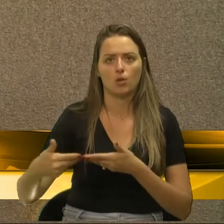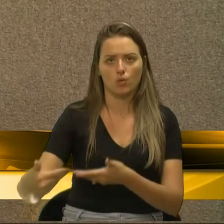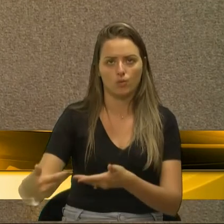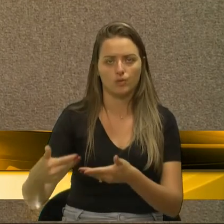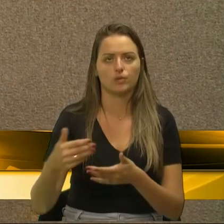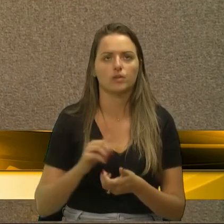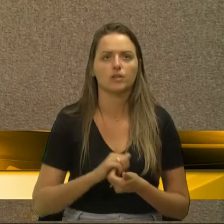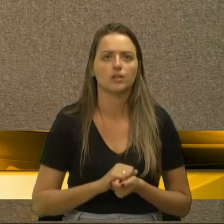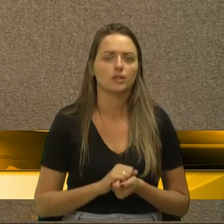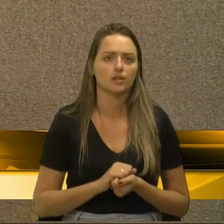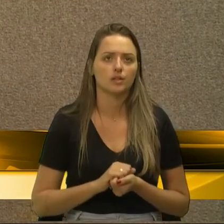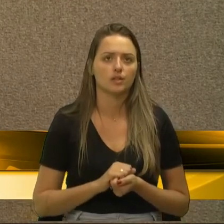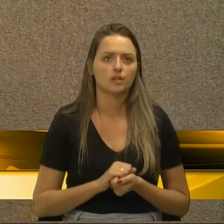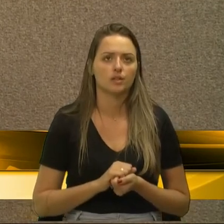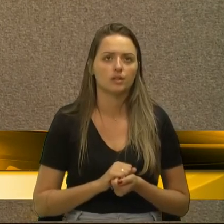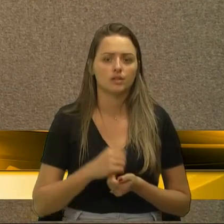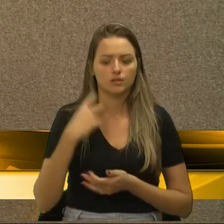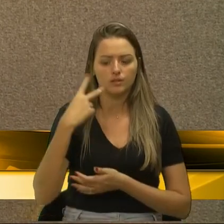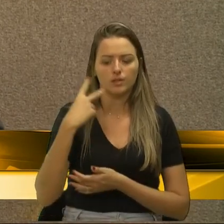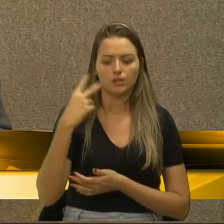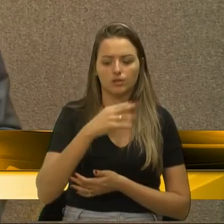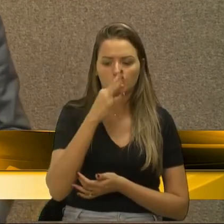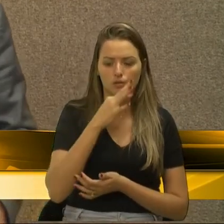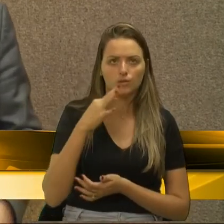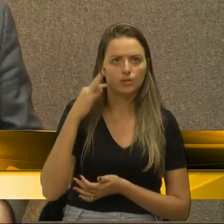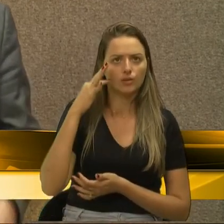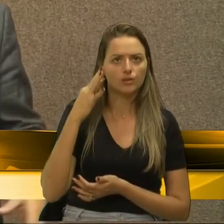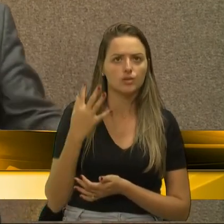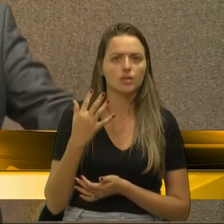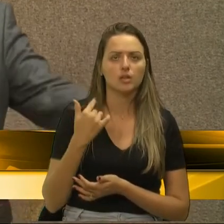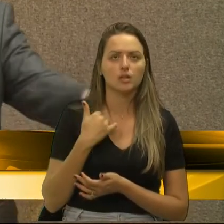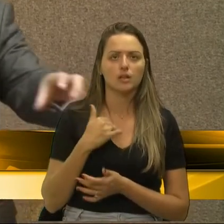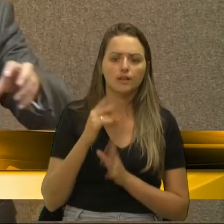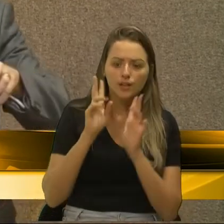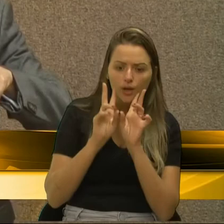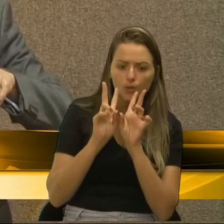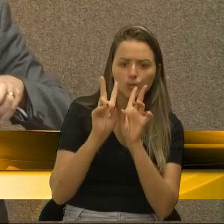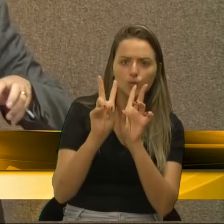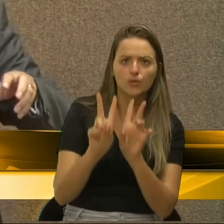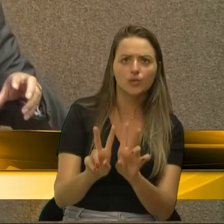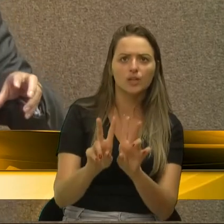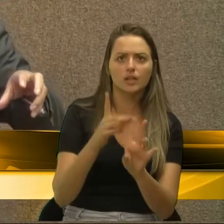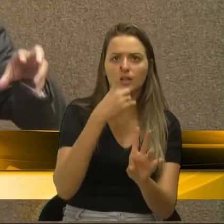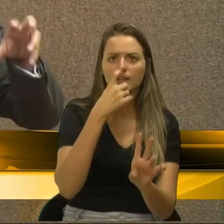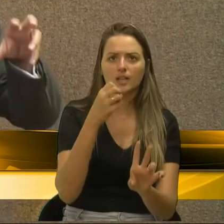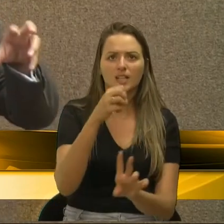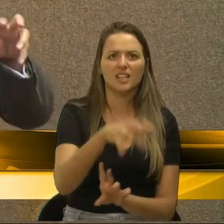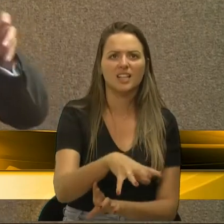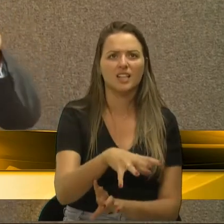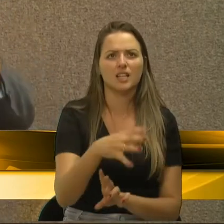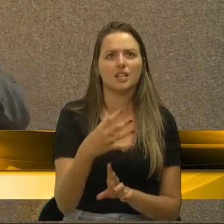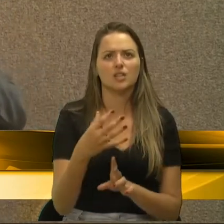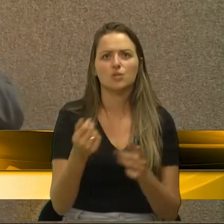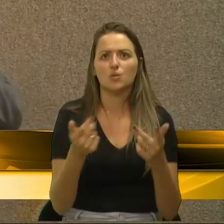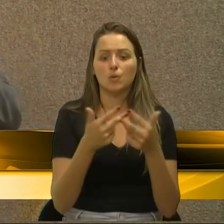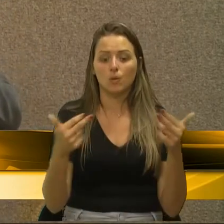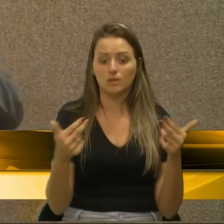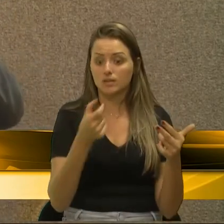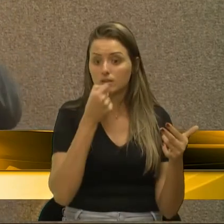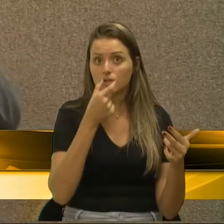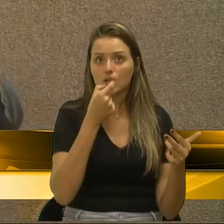solicitou, vereadora Tatiane, e eu acabei vendo ali lixos até de